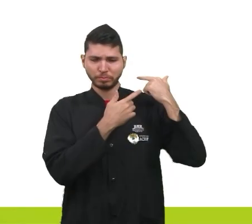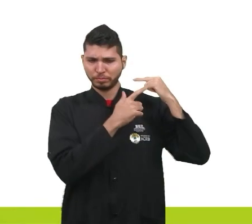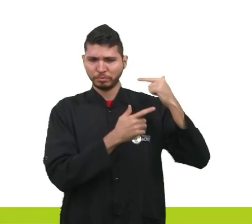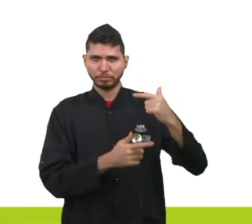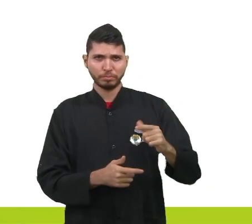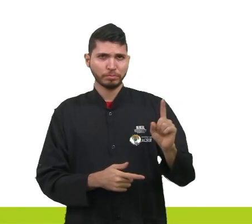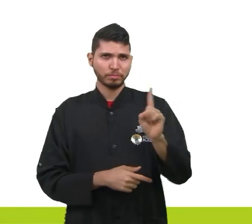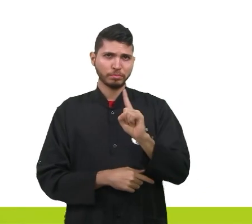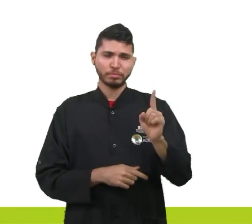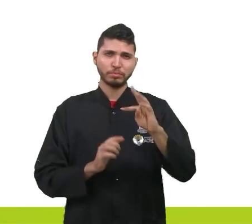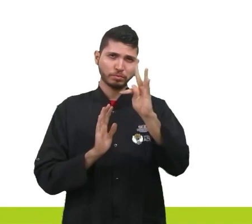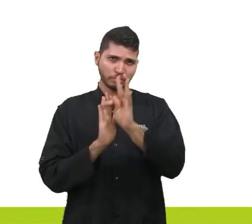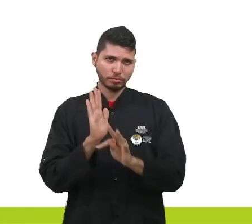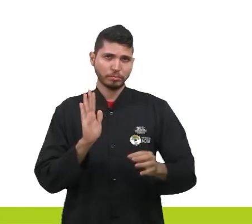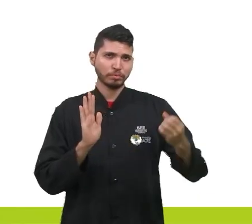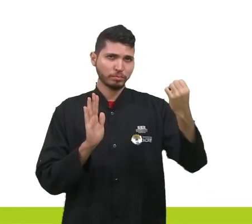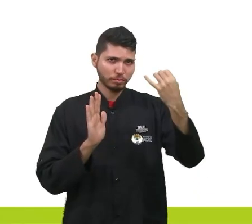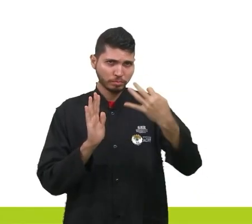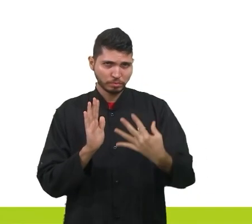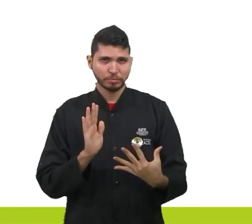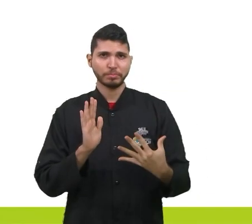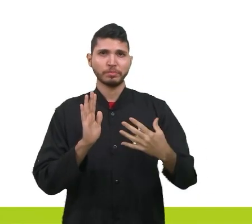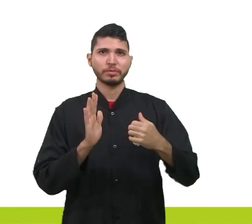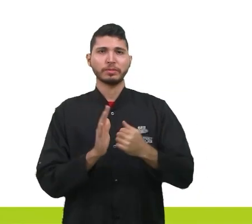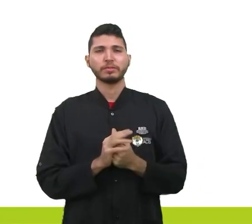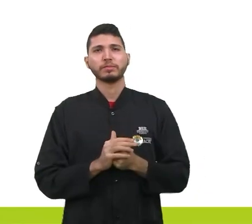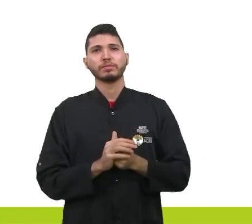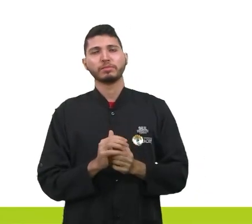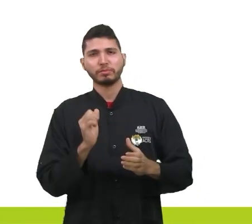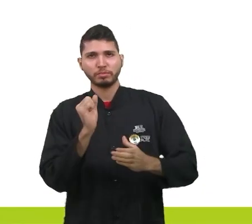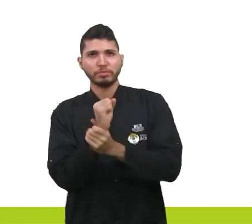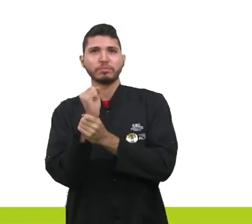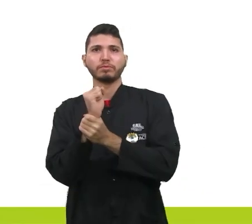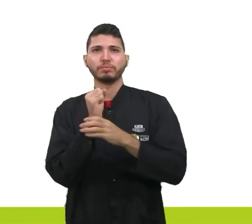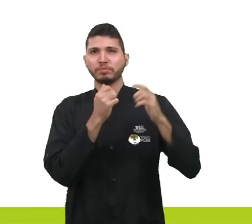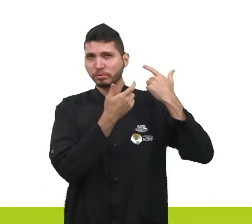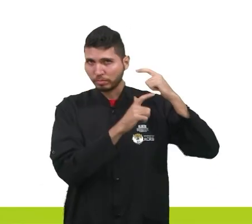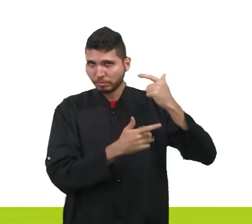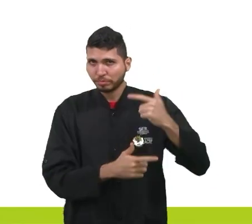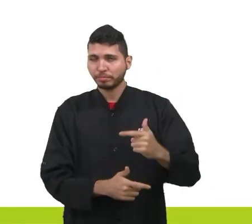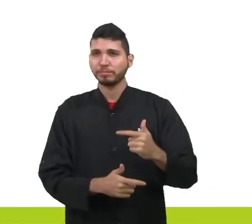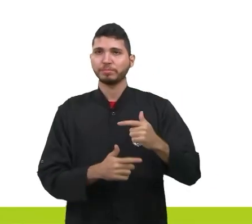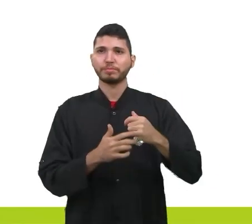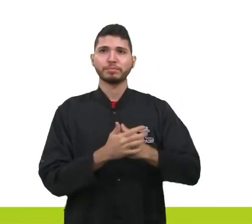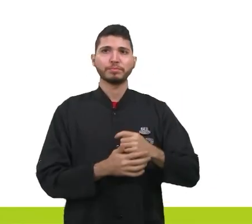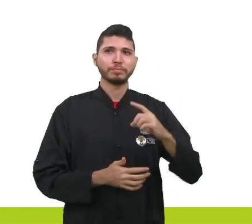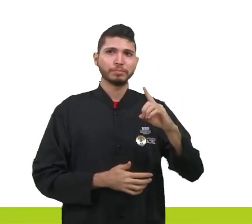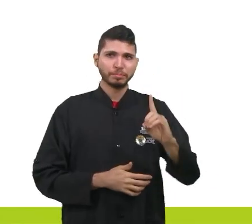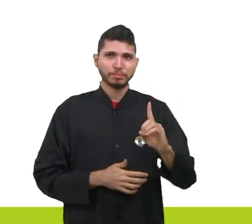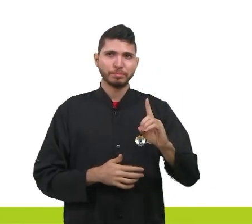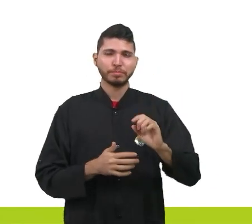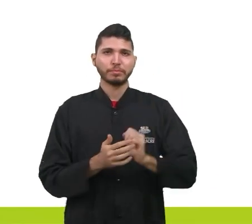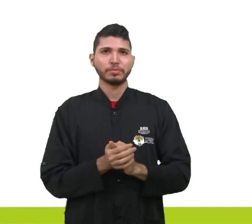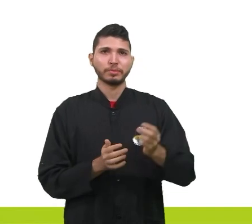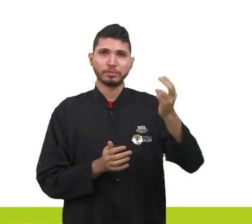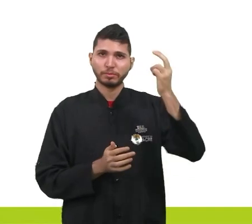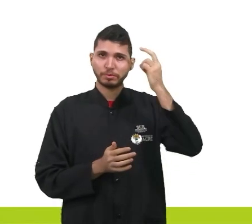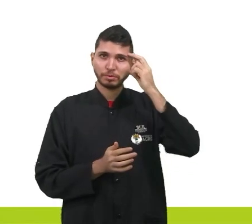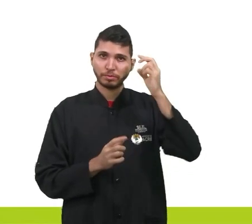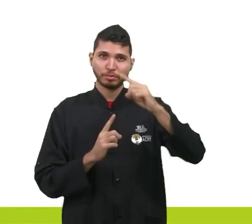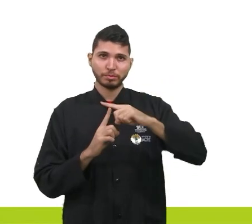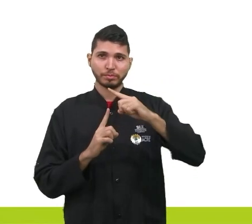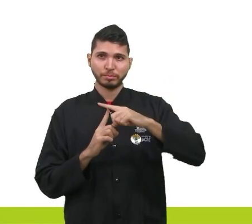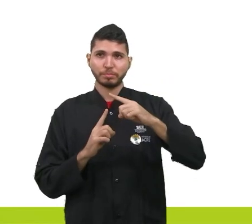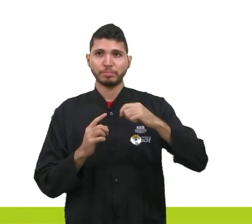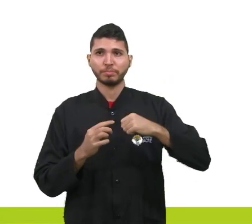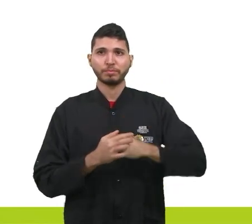fala justamente ao contrário, né, que se mantém essas tradições aí há muitos anos. D, padronização das culturas. E